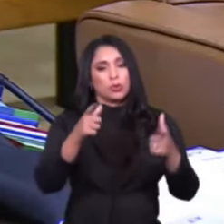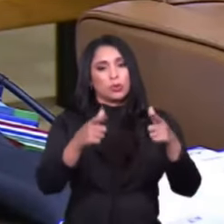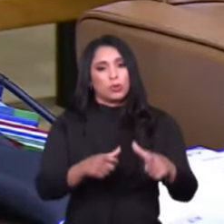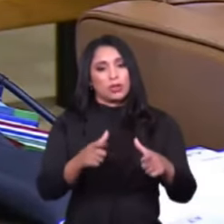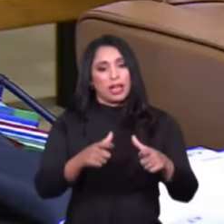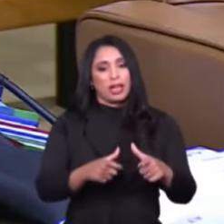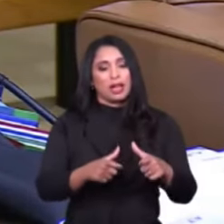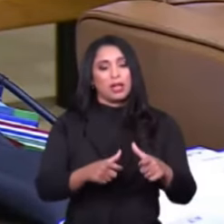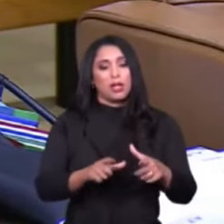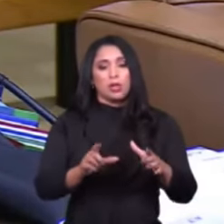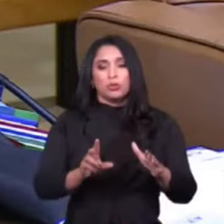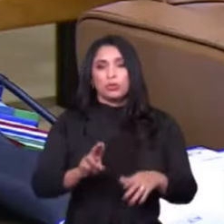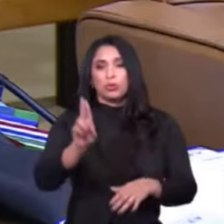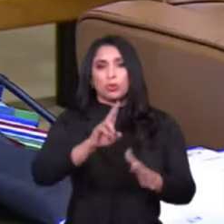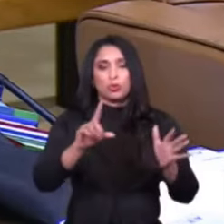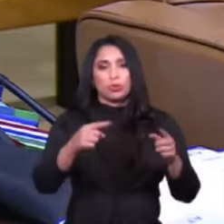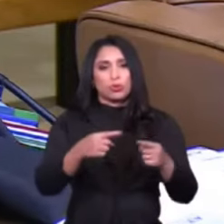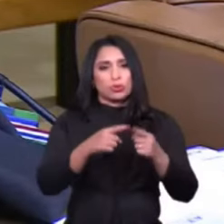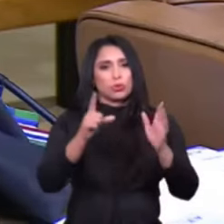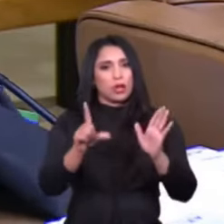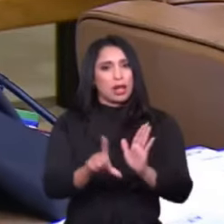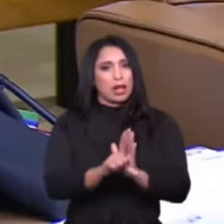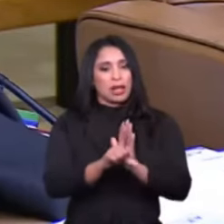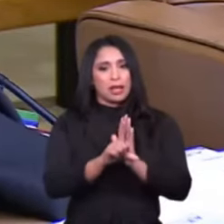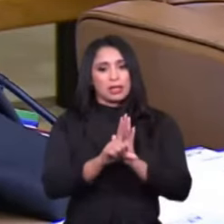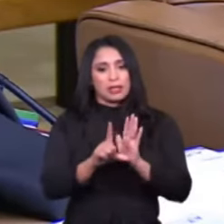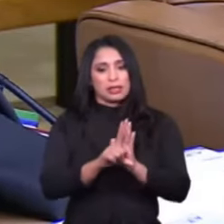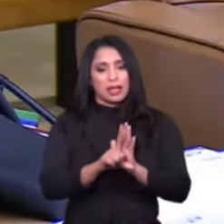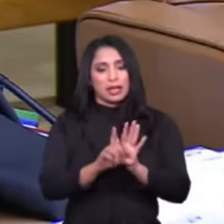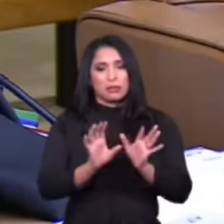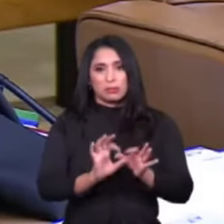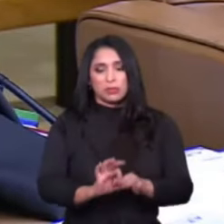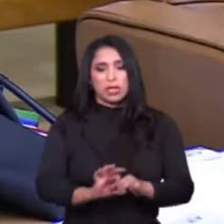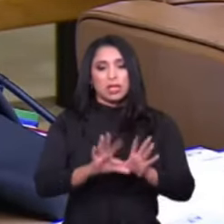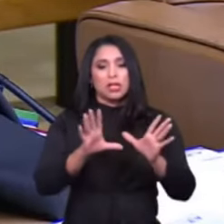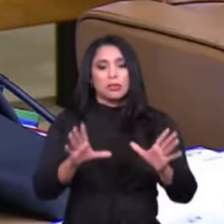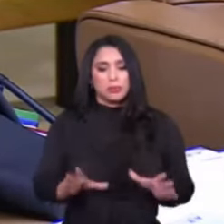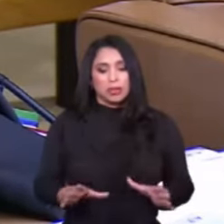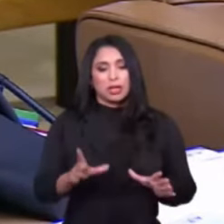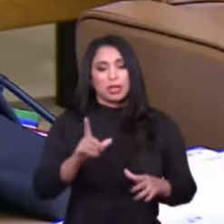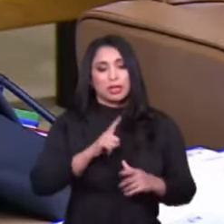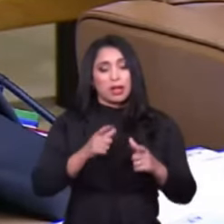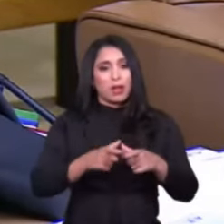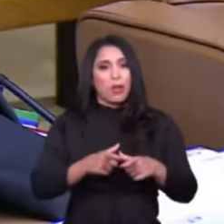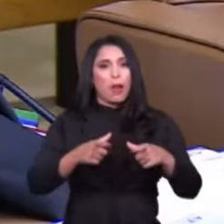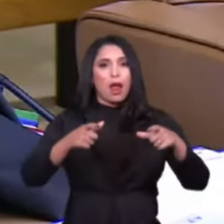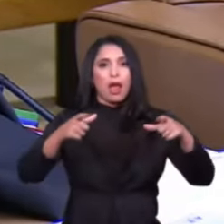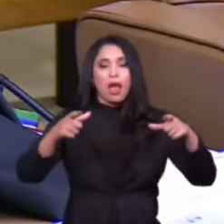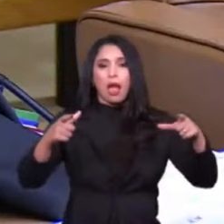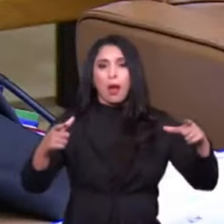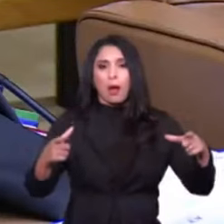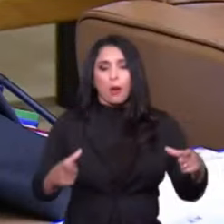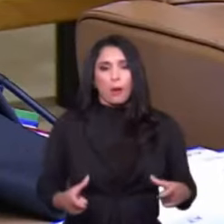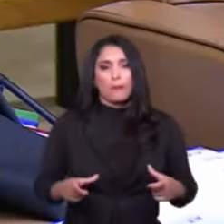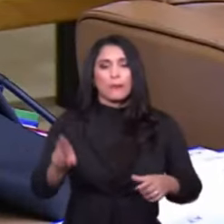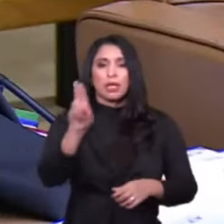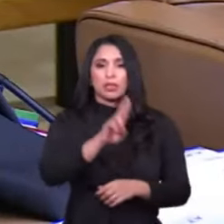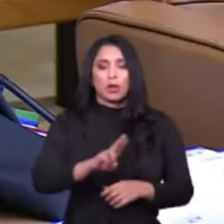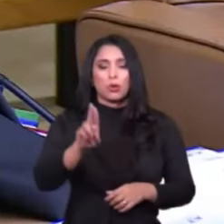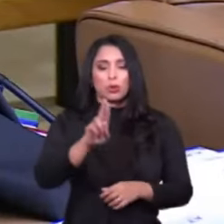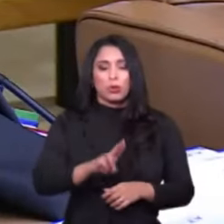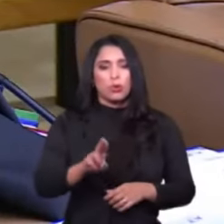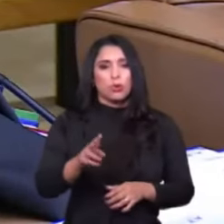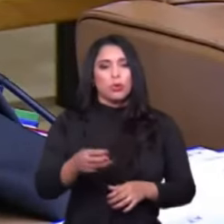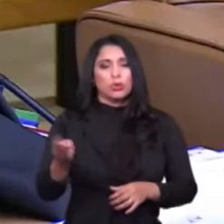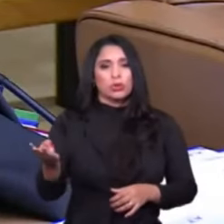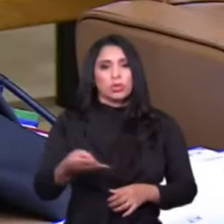estava significativamente associado a uma maior prevalência de qualquer uso de cannabis